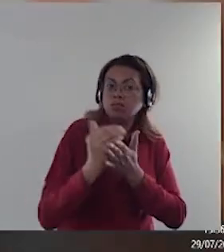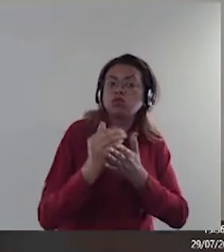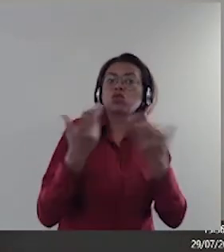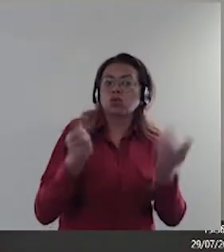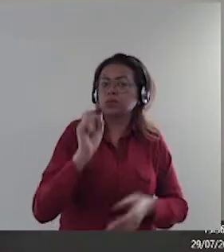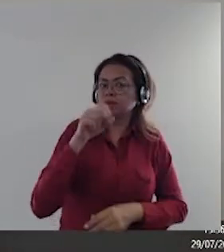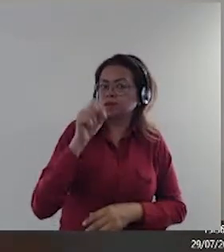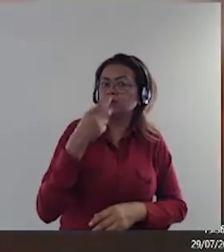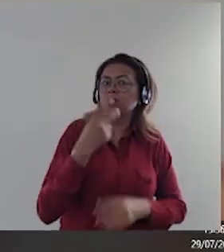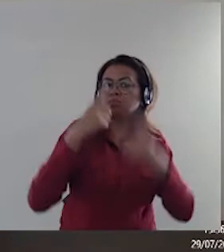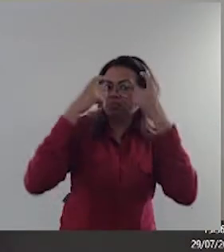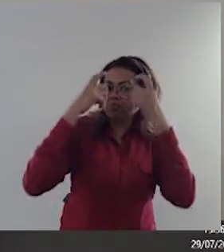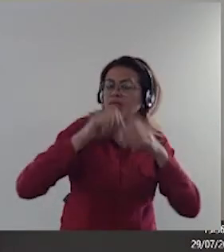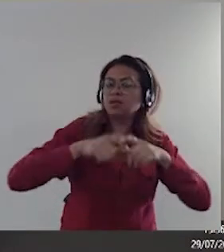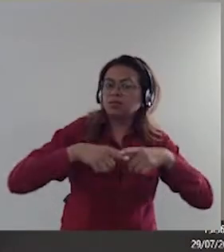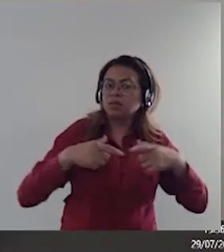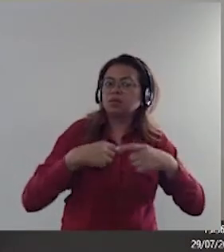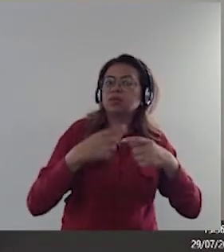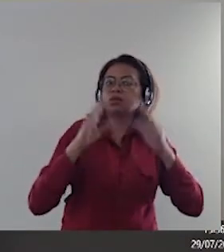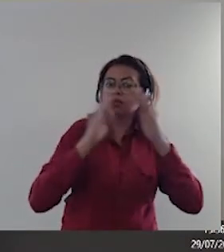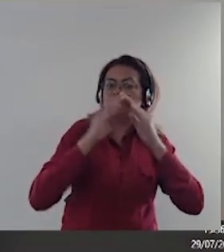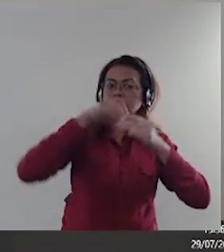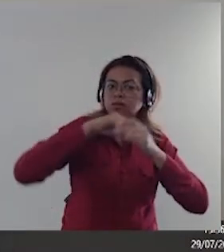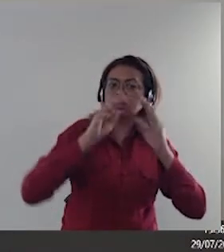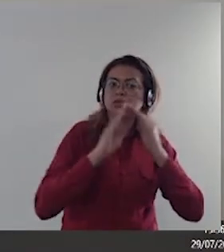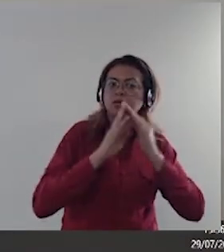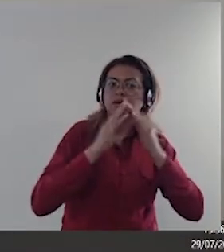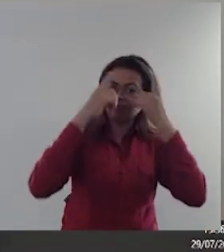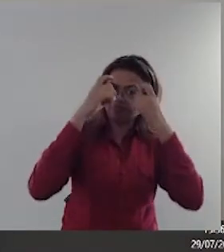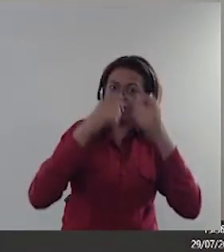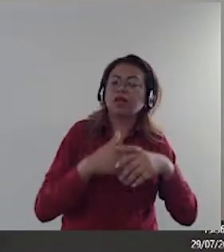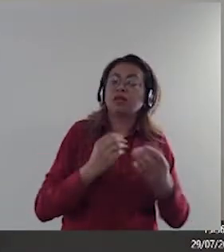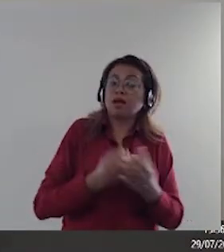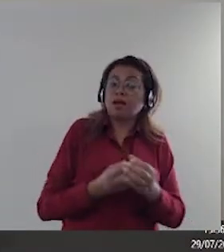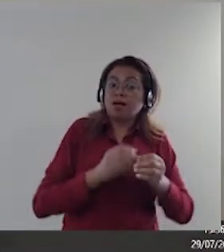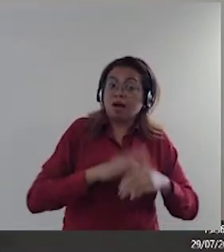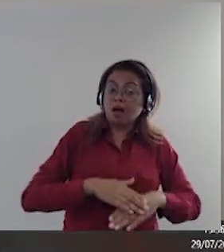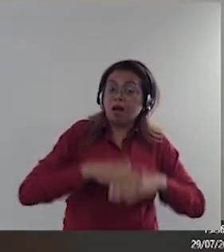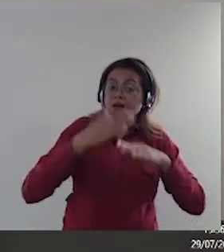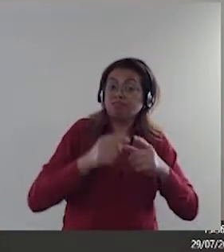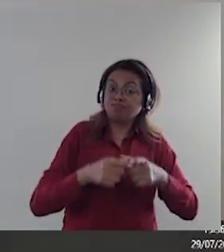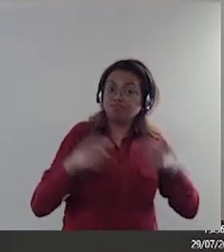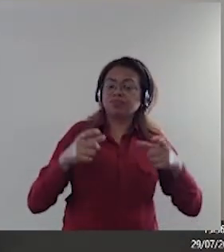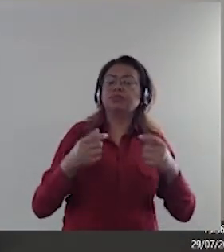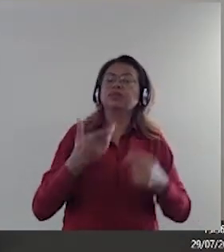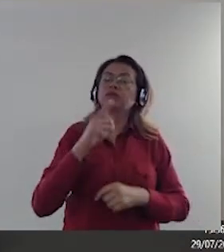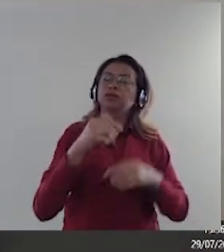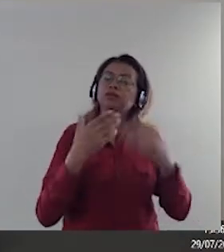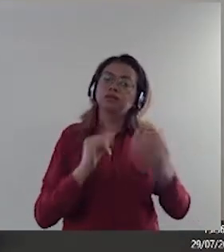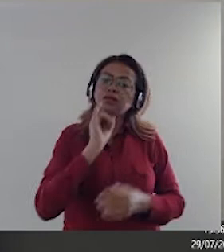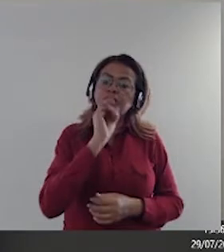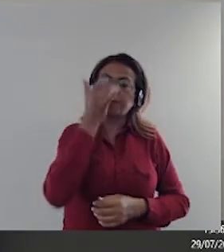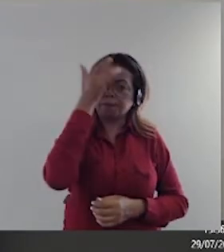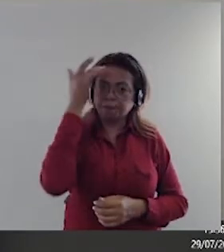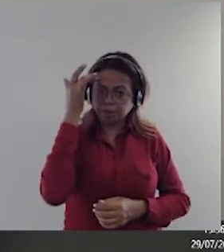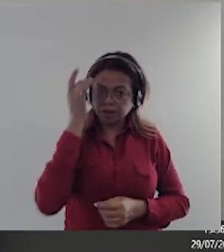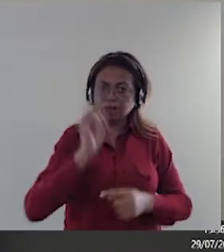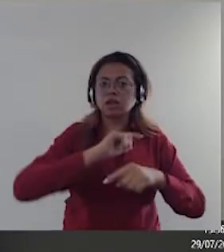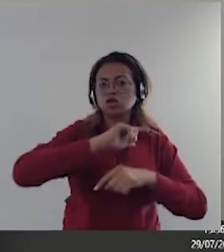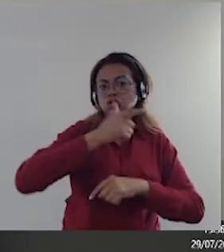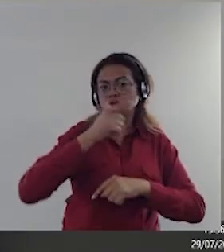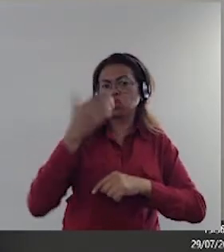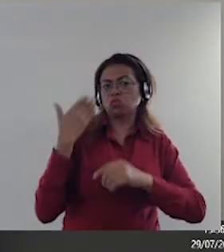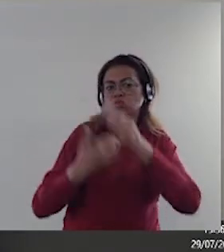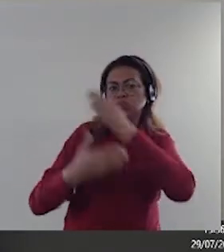violência doméstica aumentou, também houve um aumento, digamos assim, em relação a outras